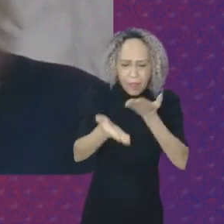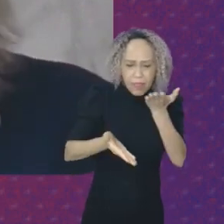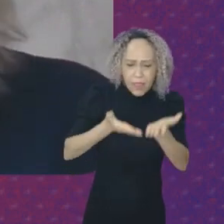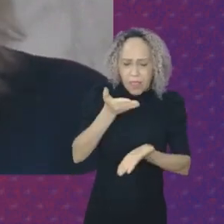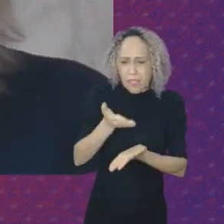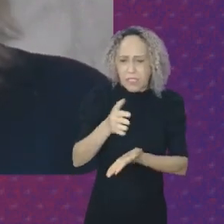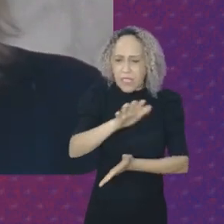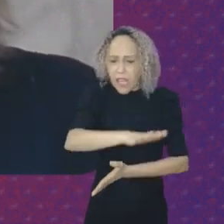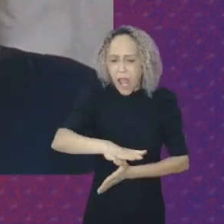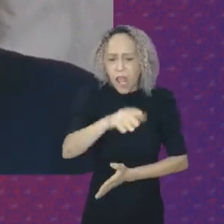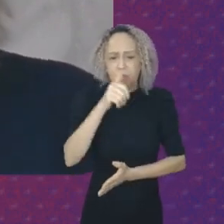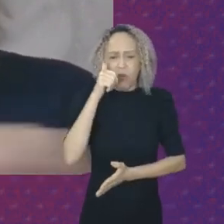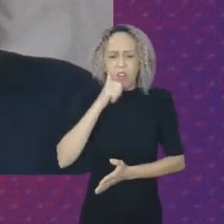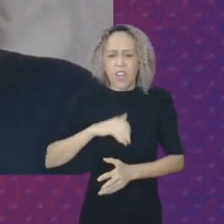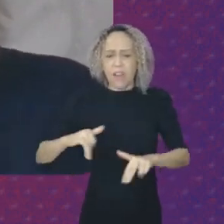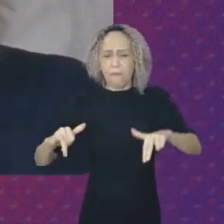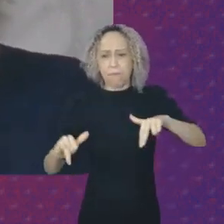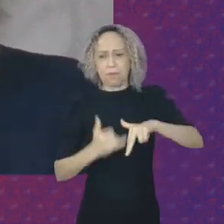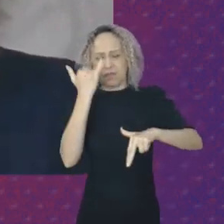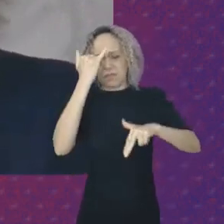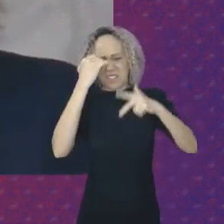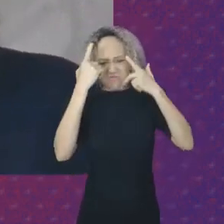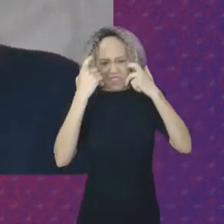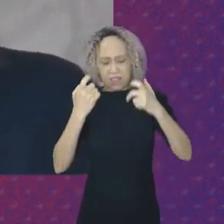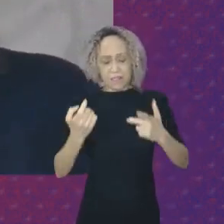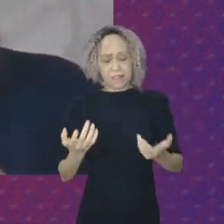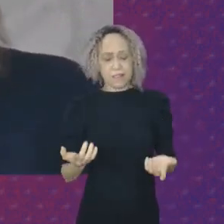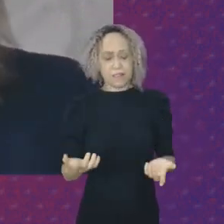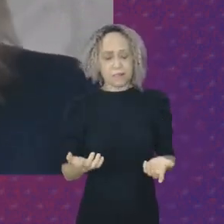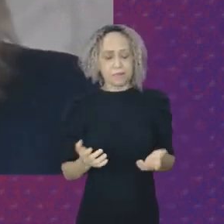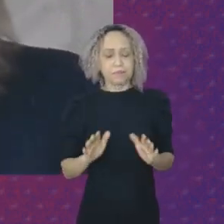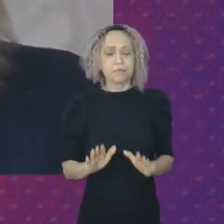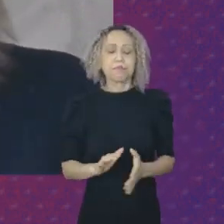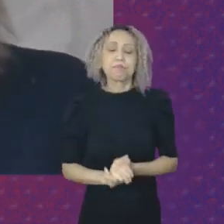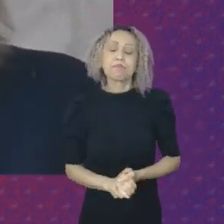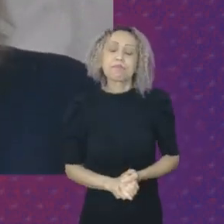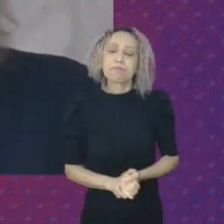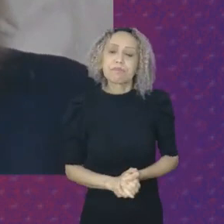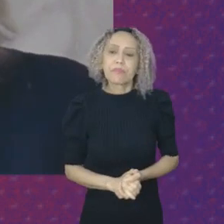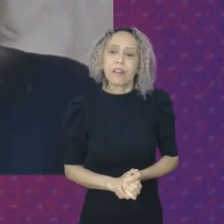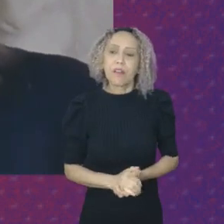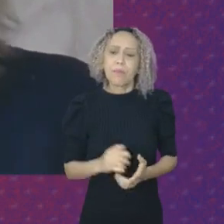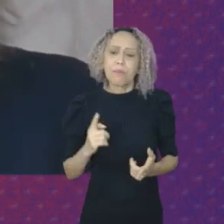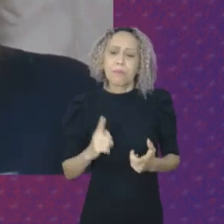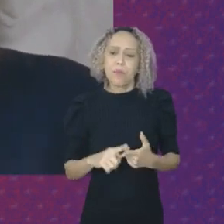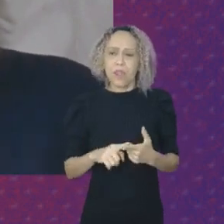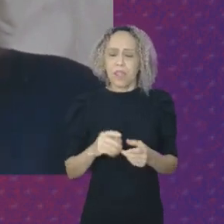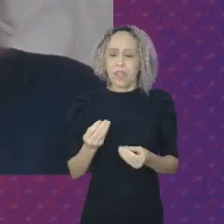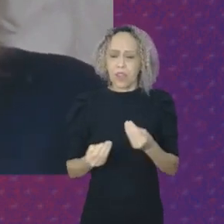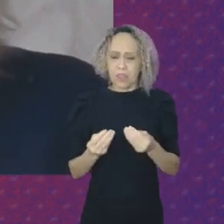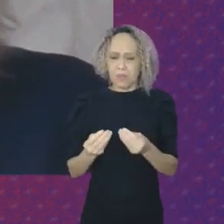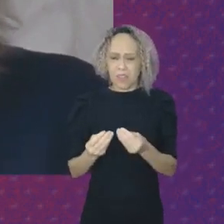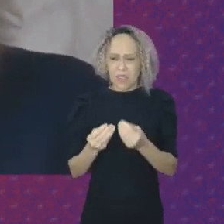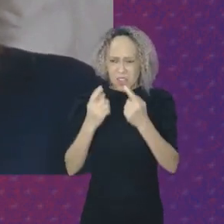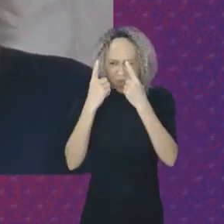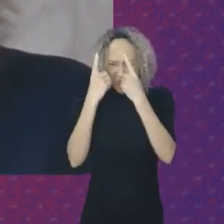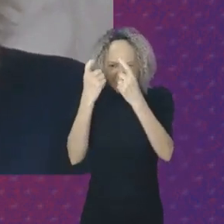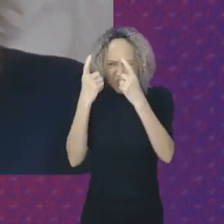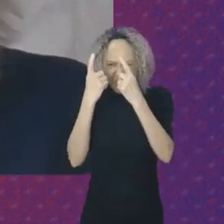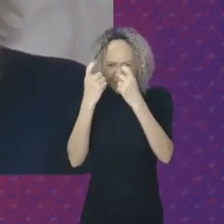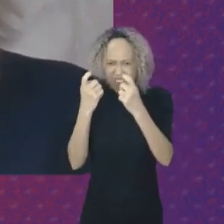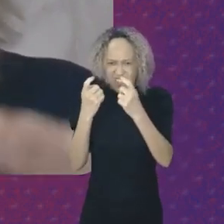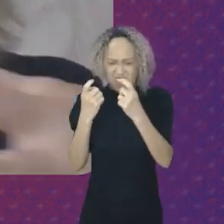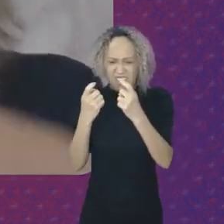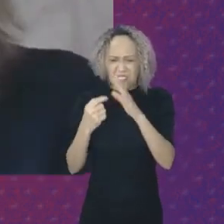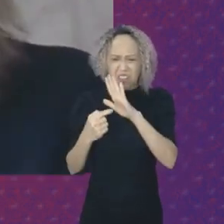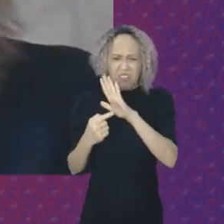de violência, porque com o aumento dos indicadores de violência contra as mulheres,